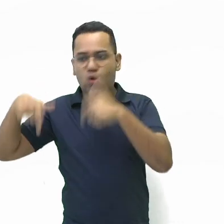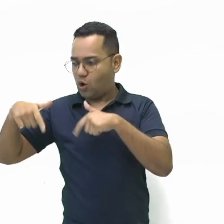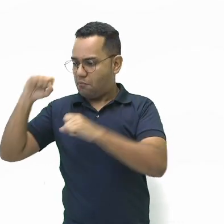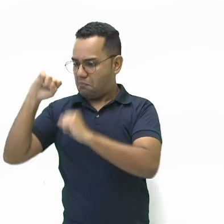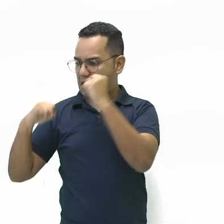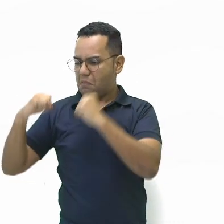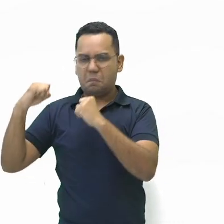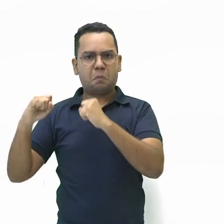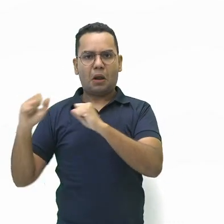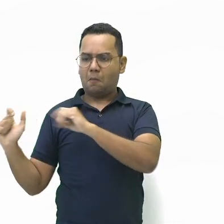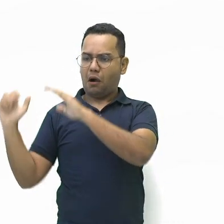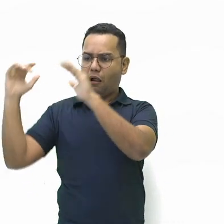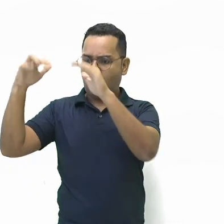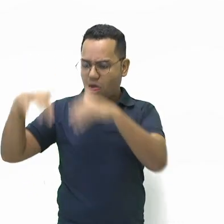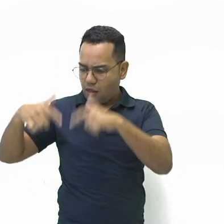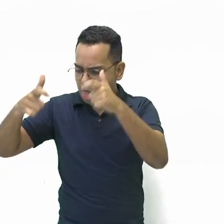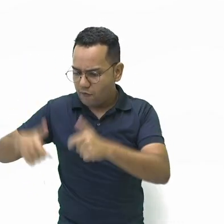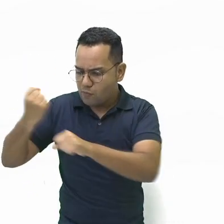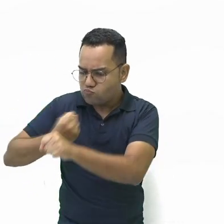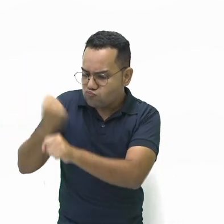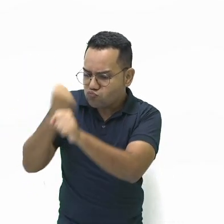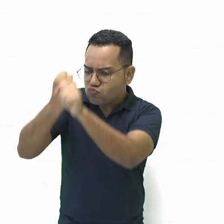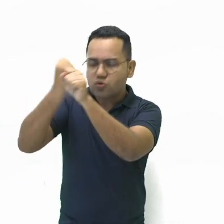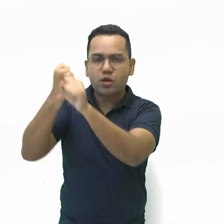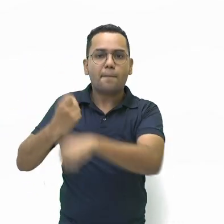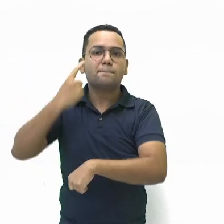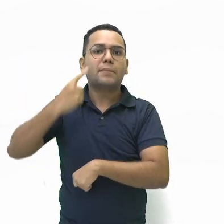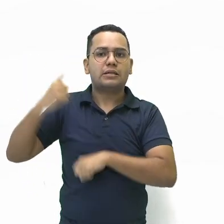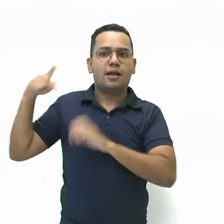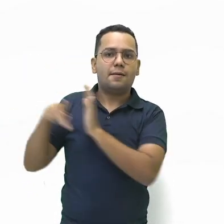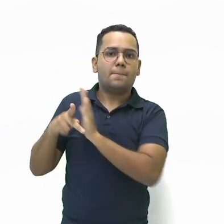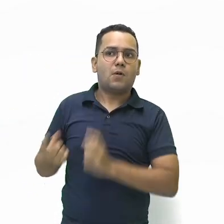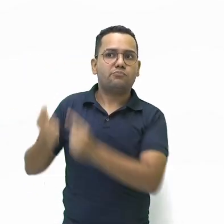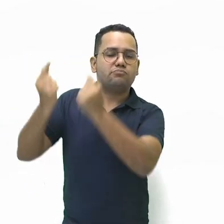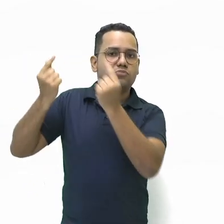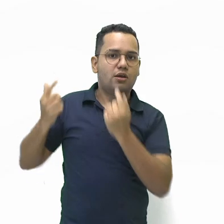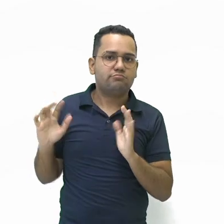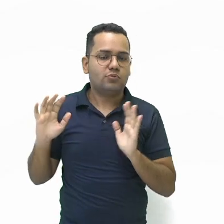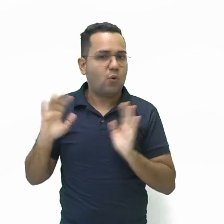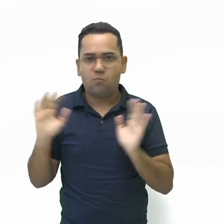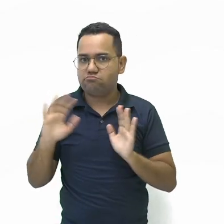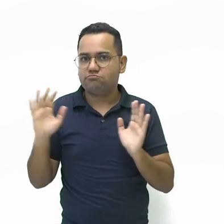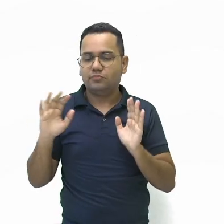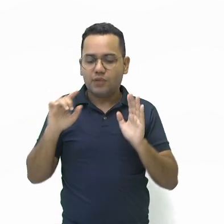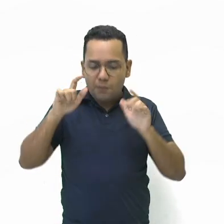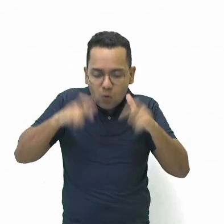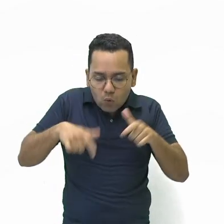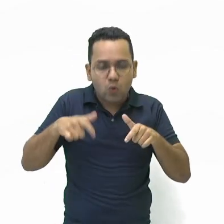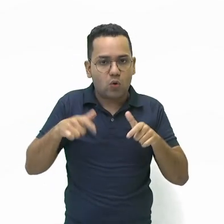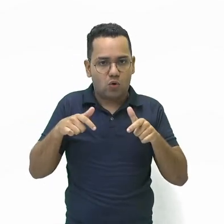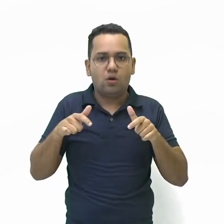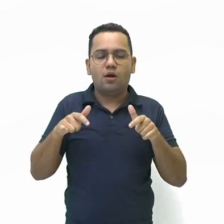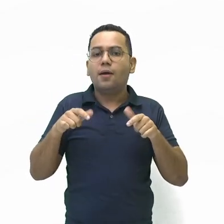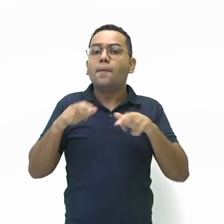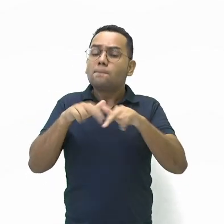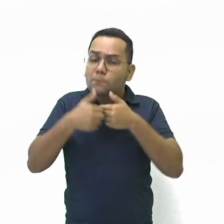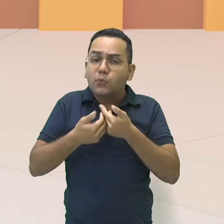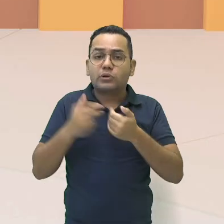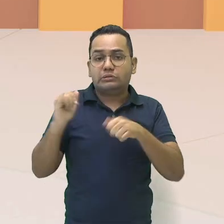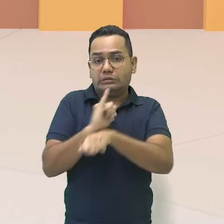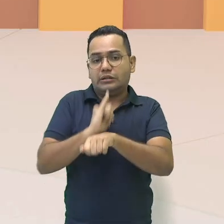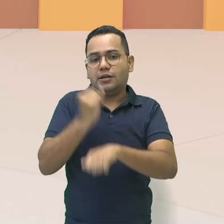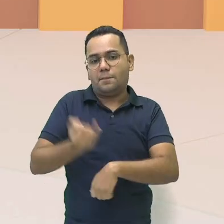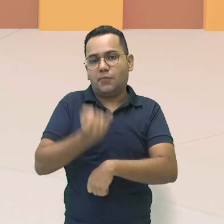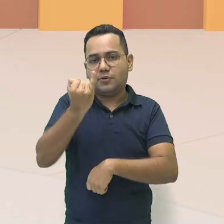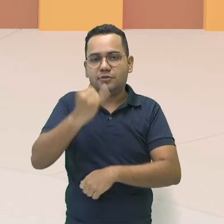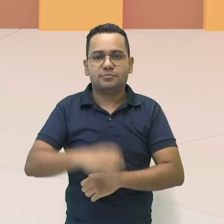algumas possibilidades. A gente também tem questão de preservação do lixo, tem outras práticas que ajudam nesse sentido. Pessoal, aqui na